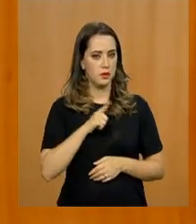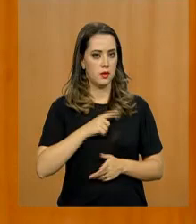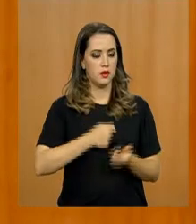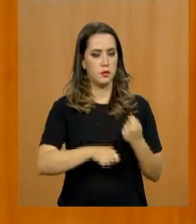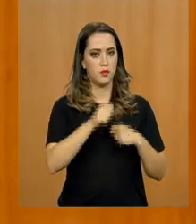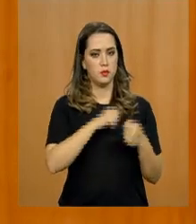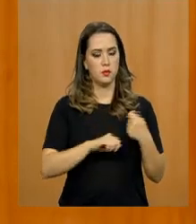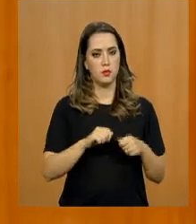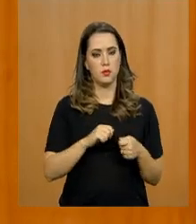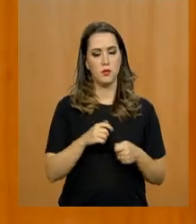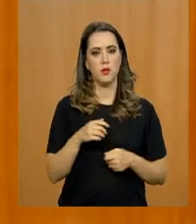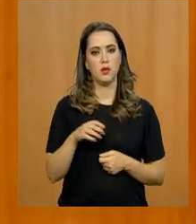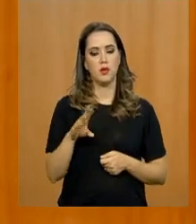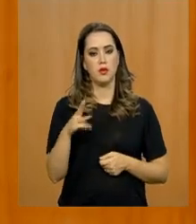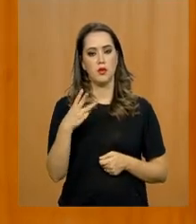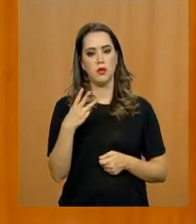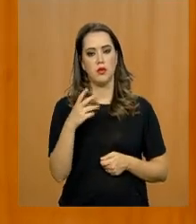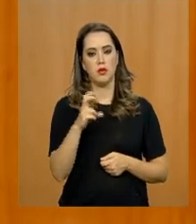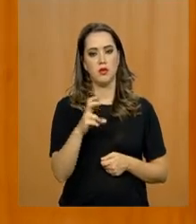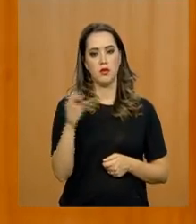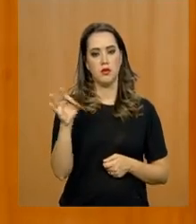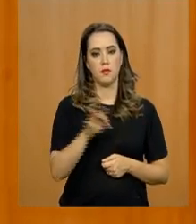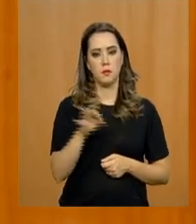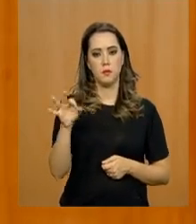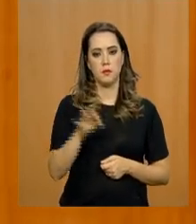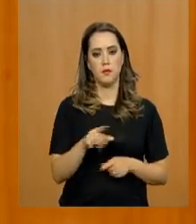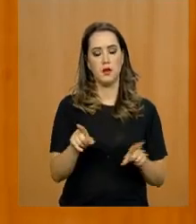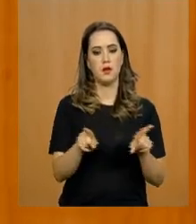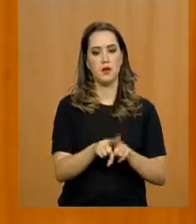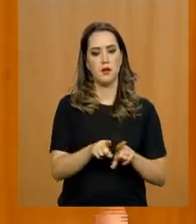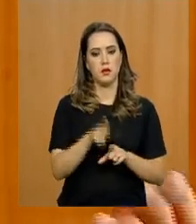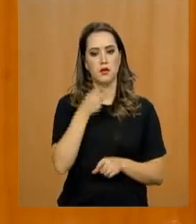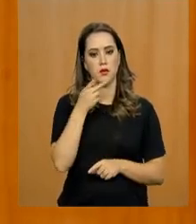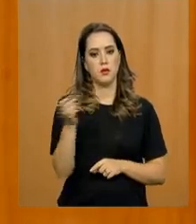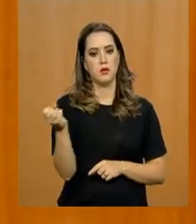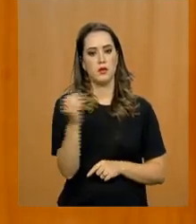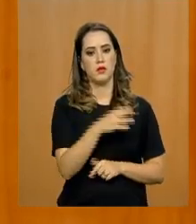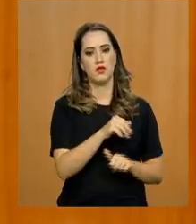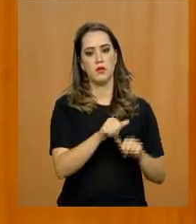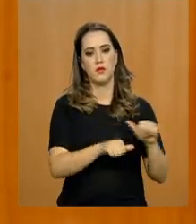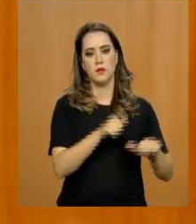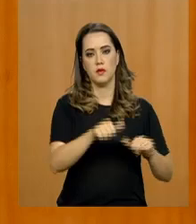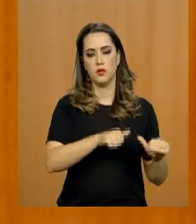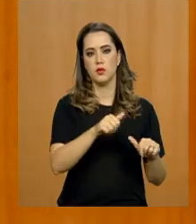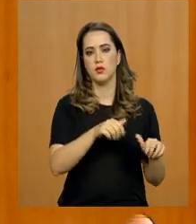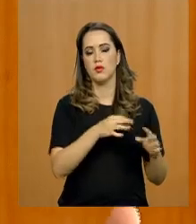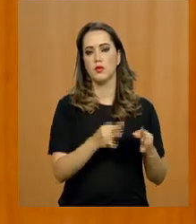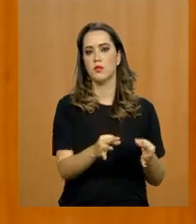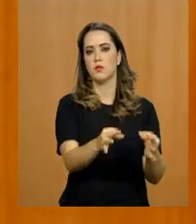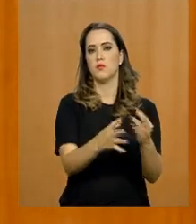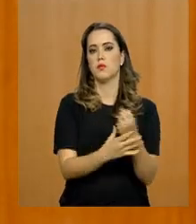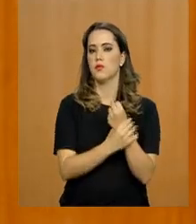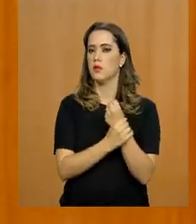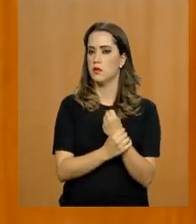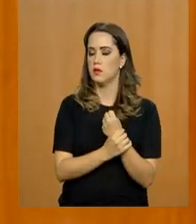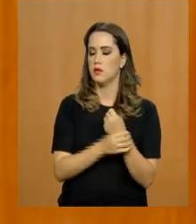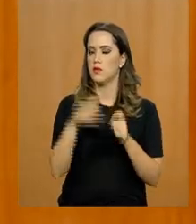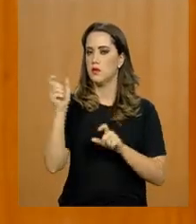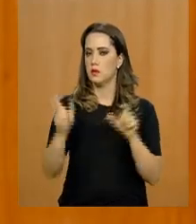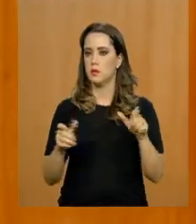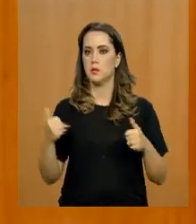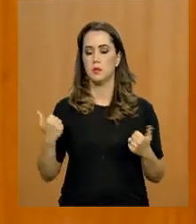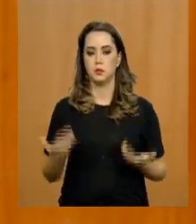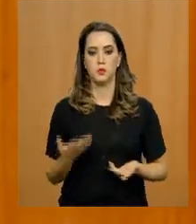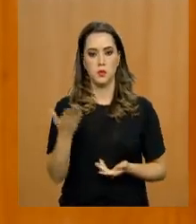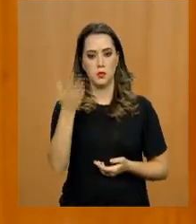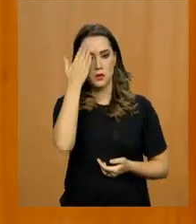economia de cerca de 35% e além do mais como eu já disse a modernidade do sistema a segurança para os usuários e ter uma